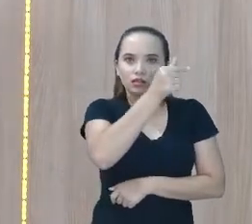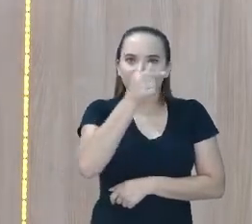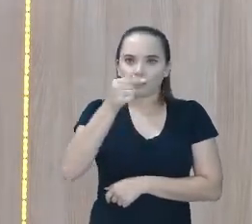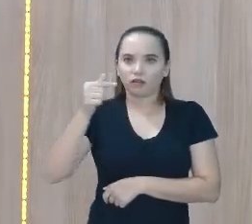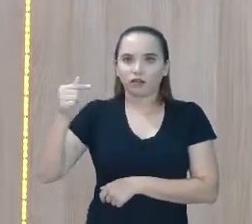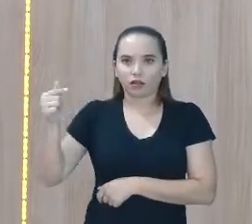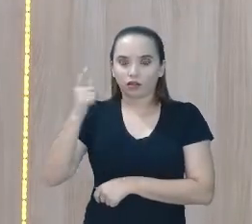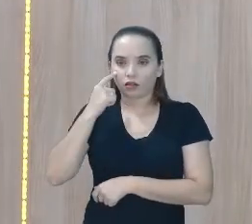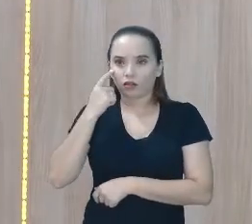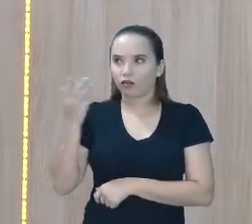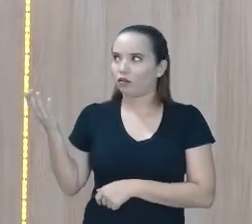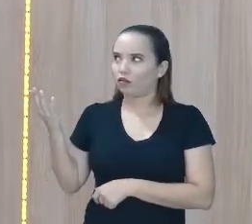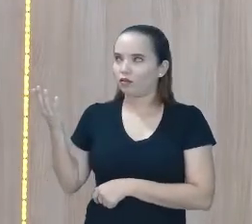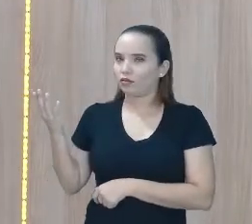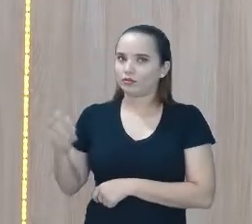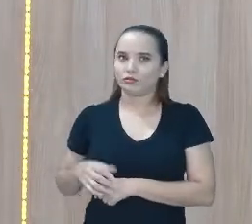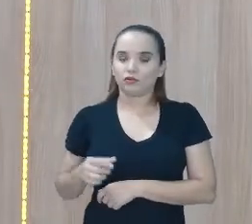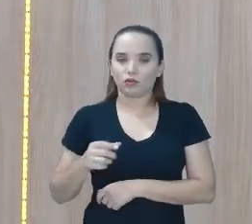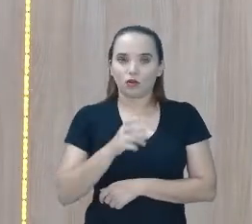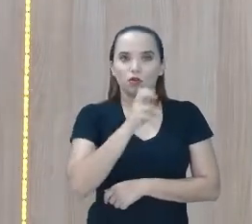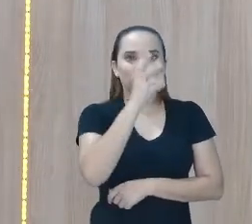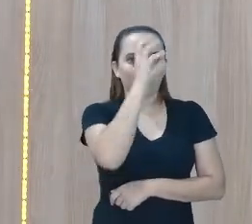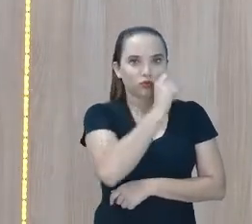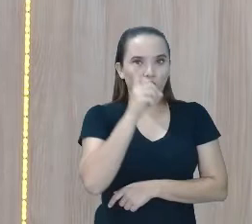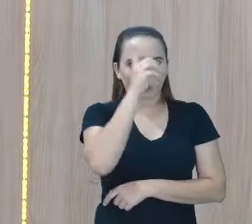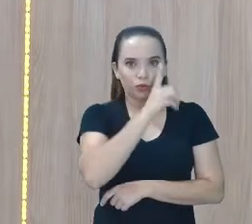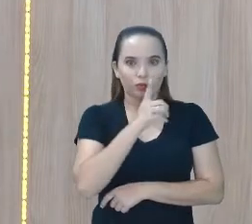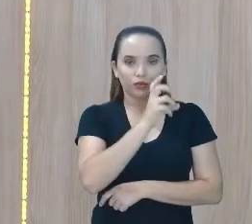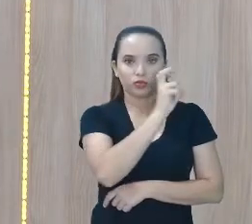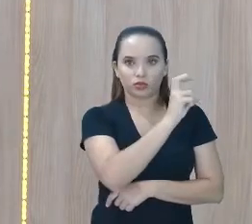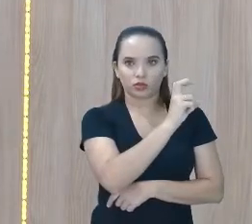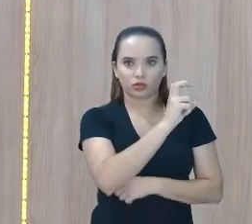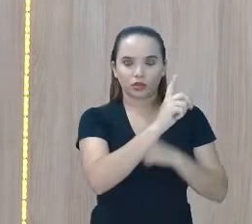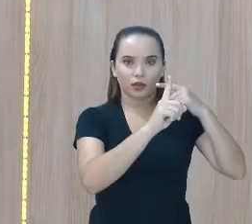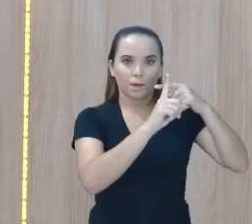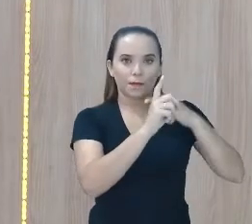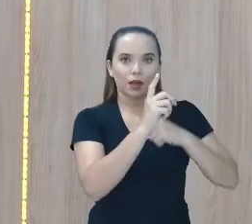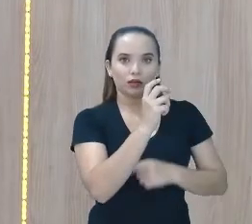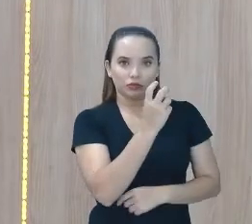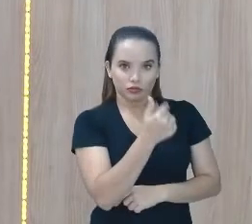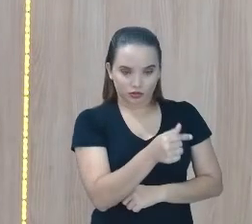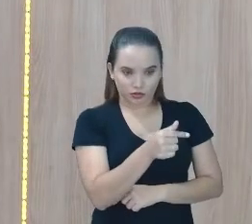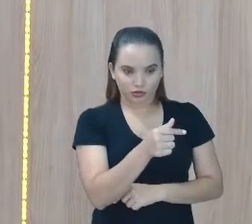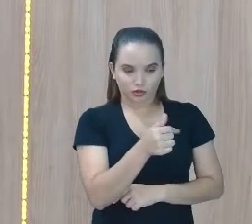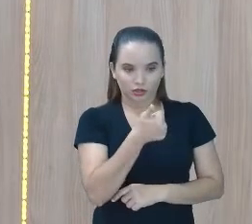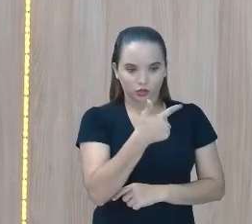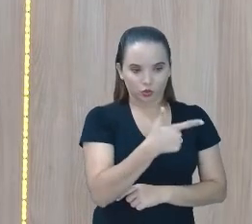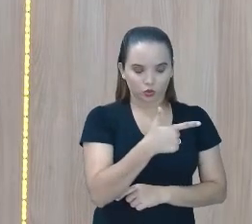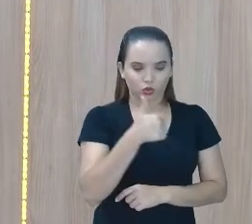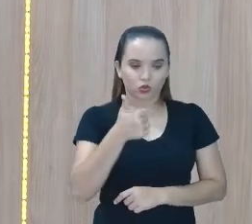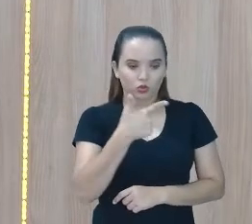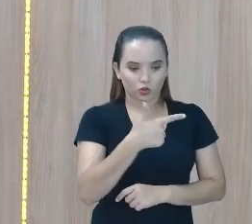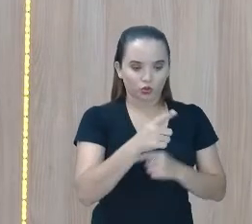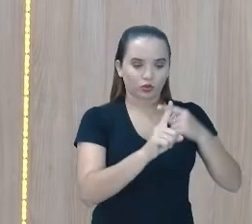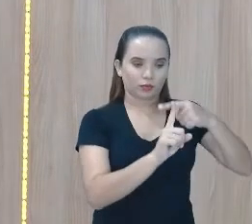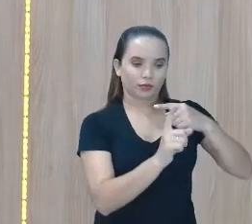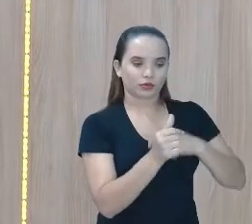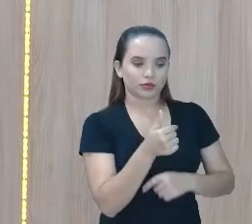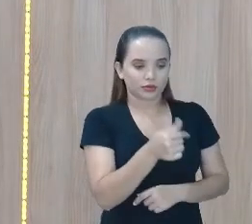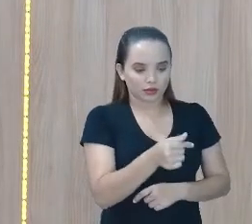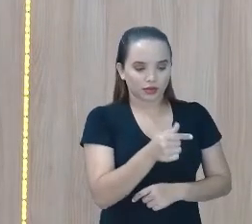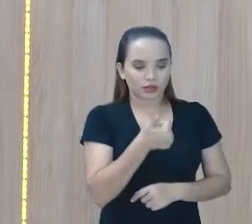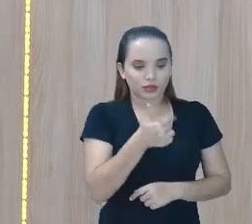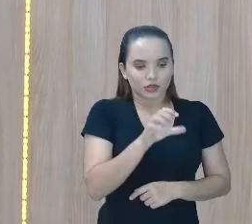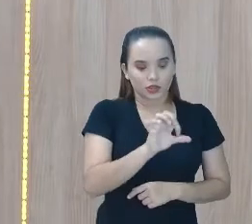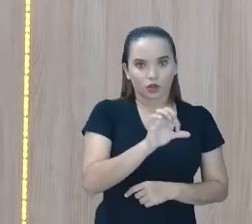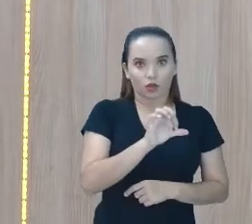Ó, eu tenho aqui o 5 no domingo, tenho 5, 5 mais 7, 12, 12 mais 7, 19,